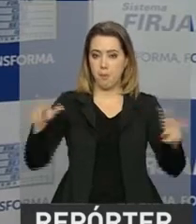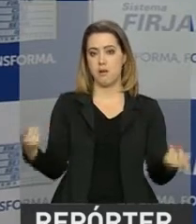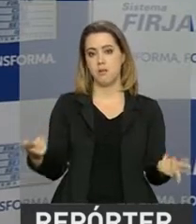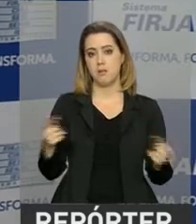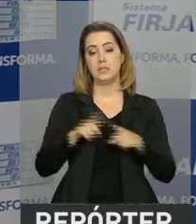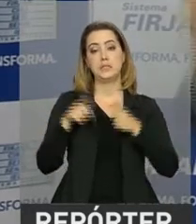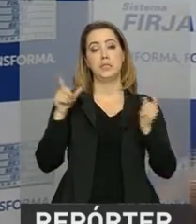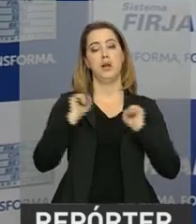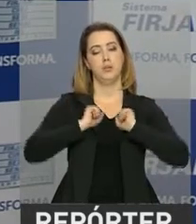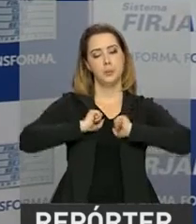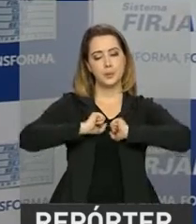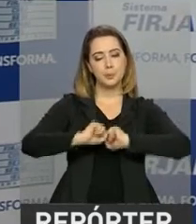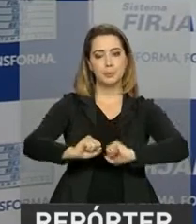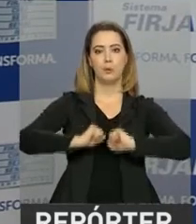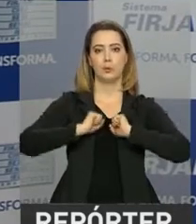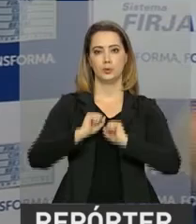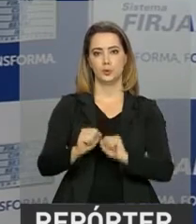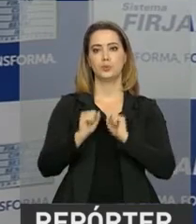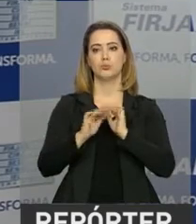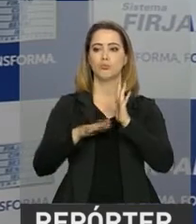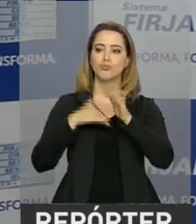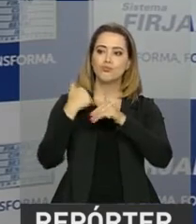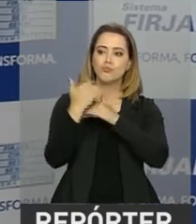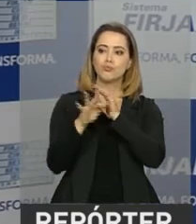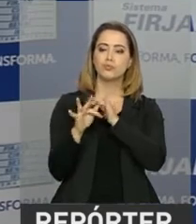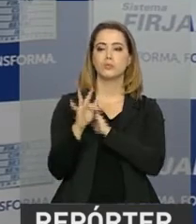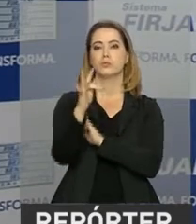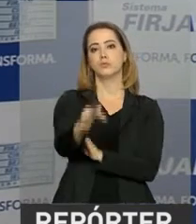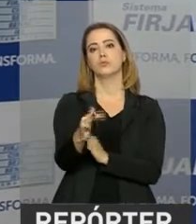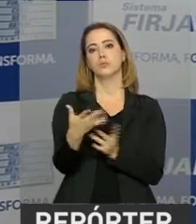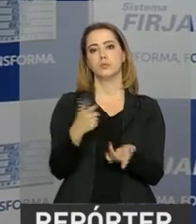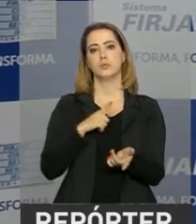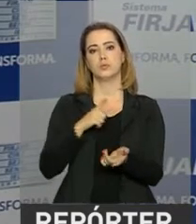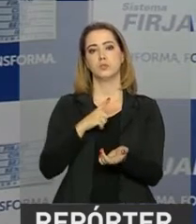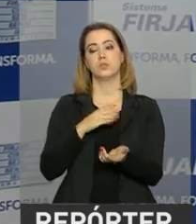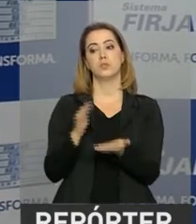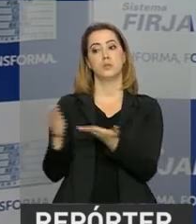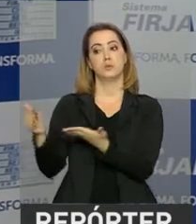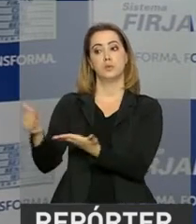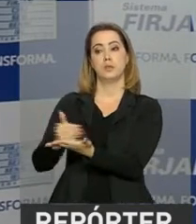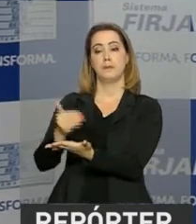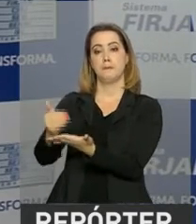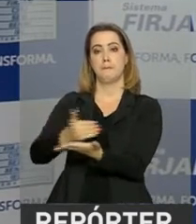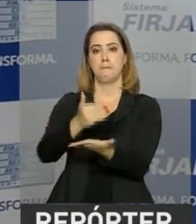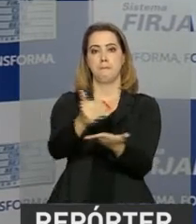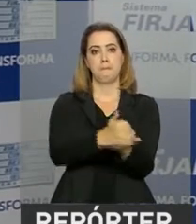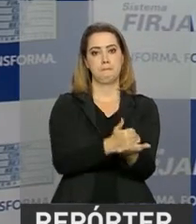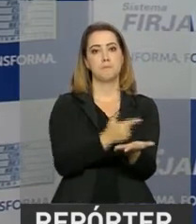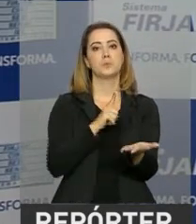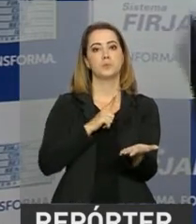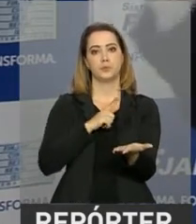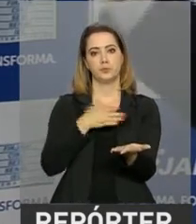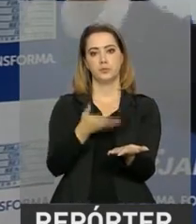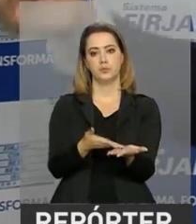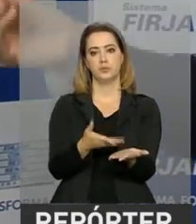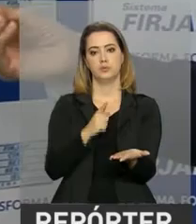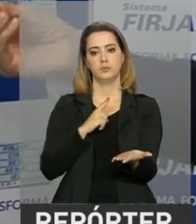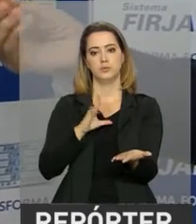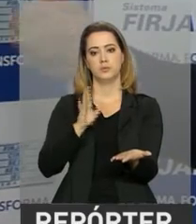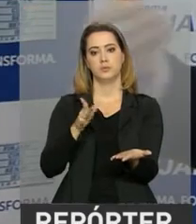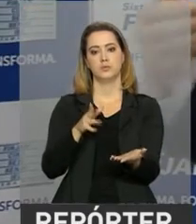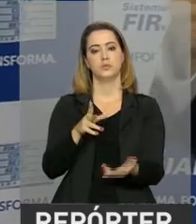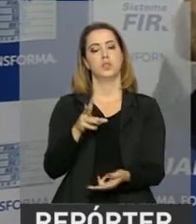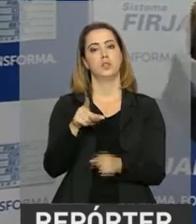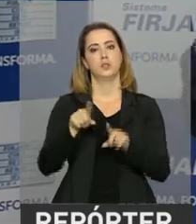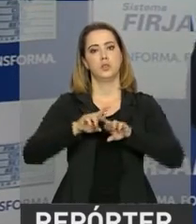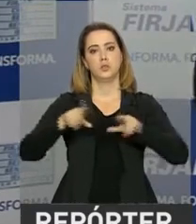a partir aí de alguns anos à frente, existem ainda receitas que o estado vai ter, né? Que são os chamados royalties